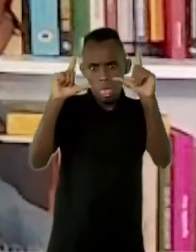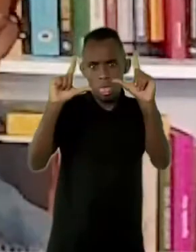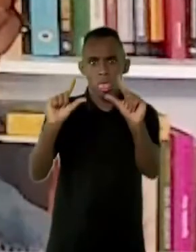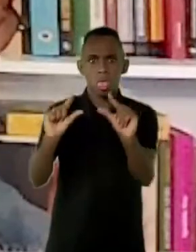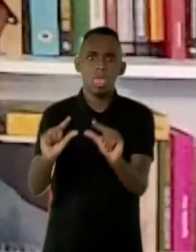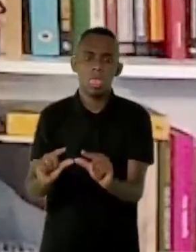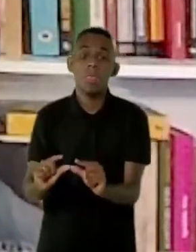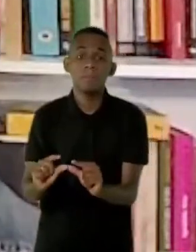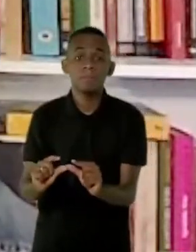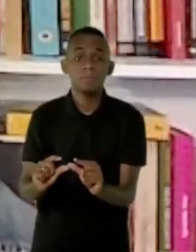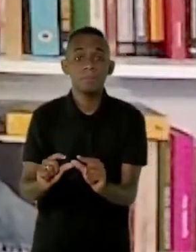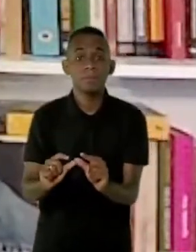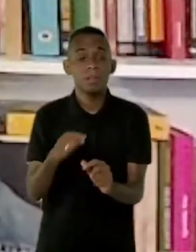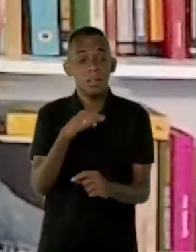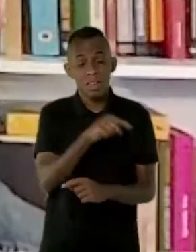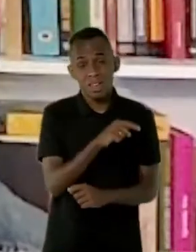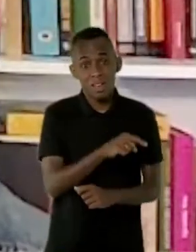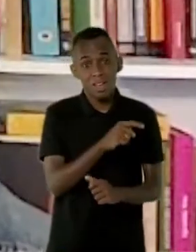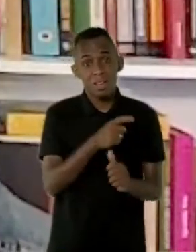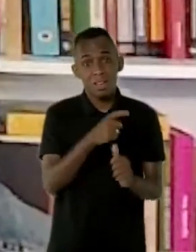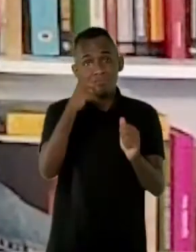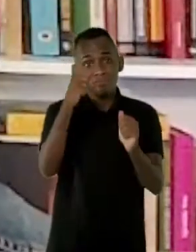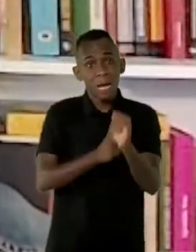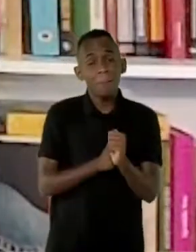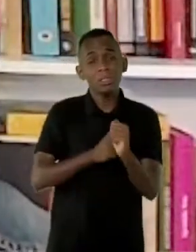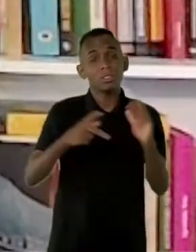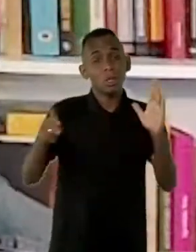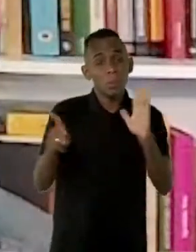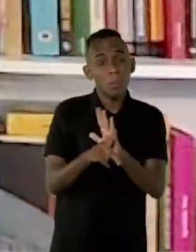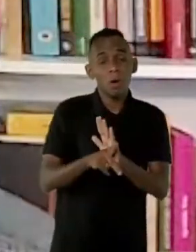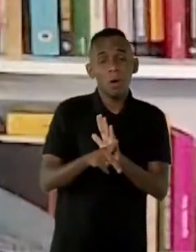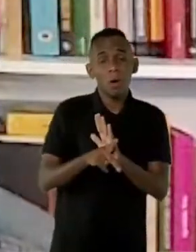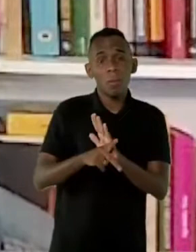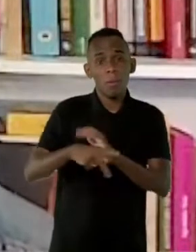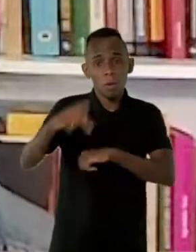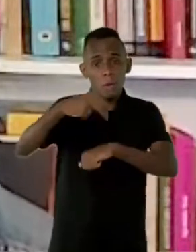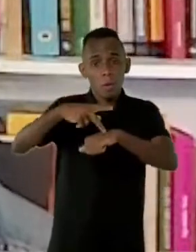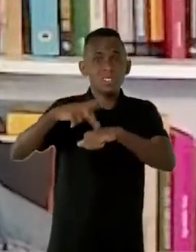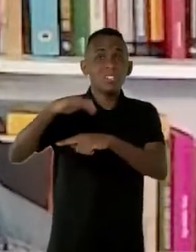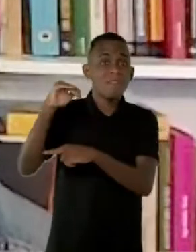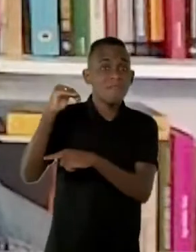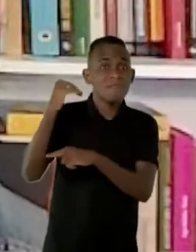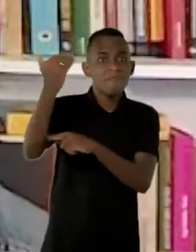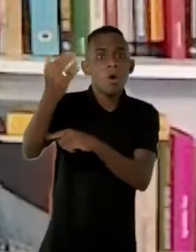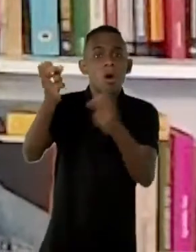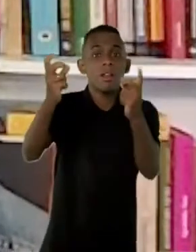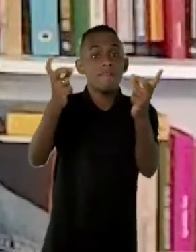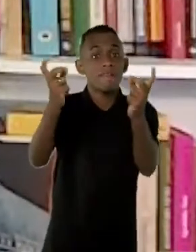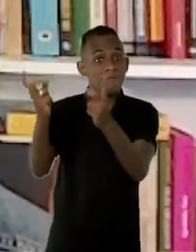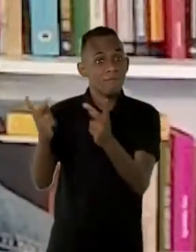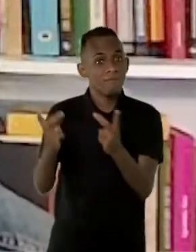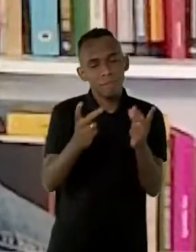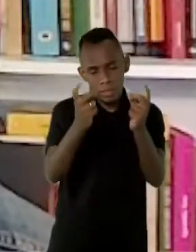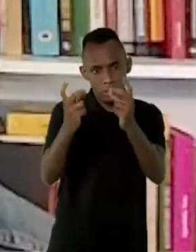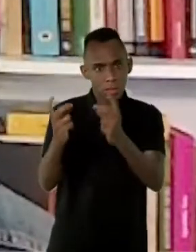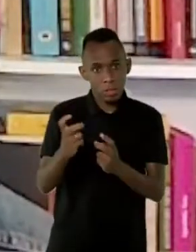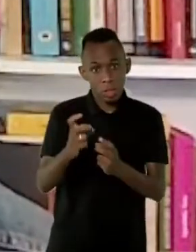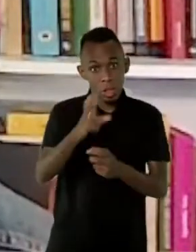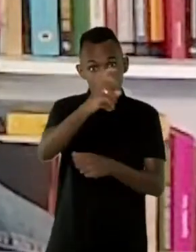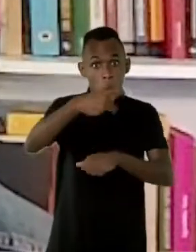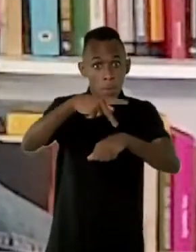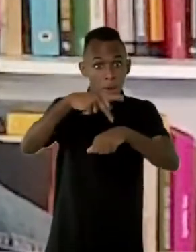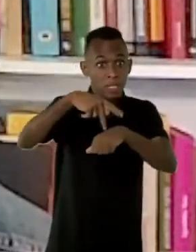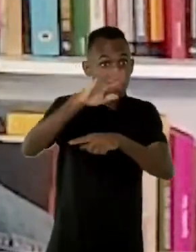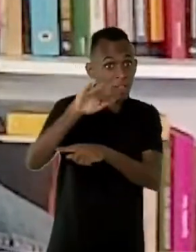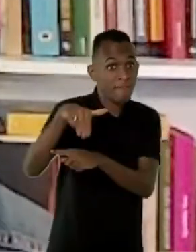muito dependente do que vinha do exterior. Em 62, o livro foi publicado em 5 países simultaneamente, 5 países,